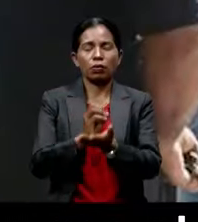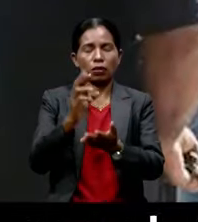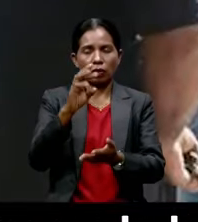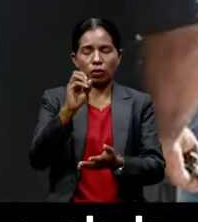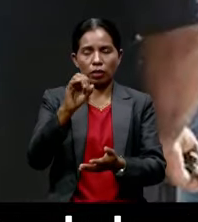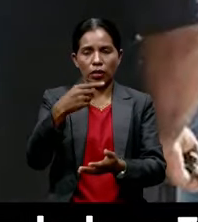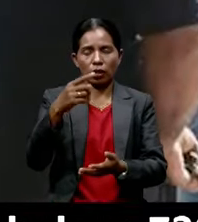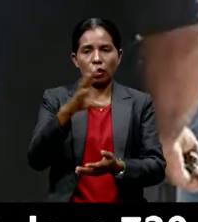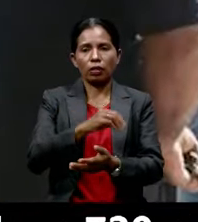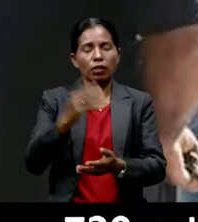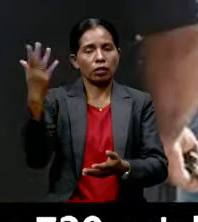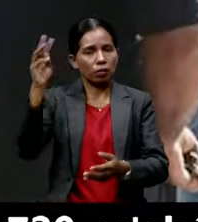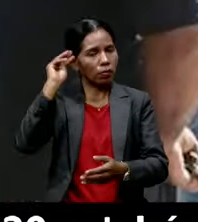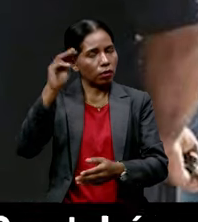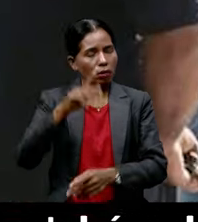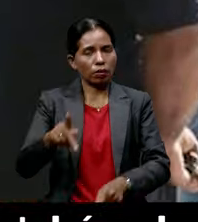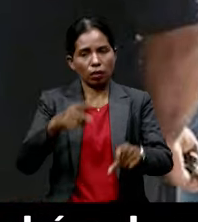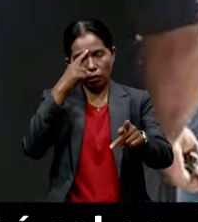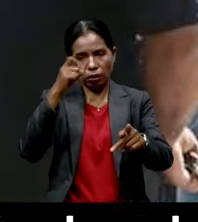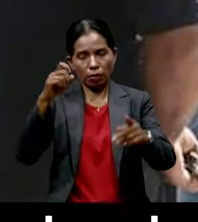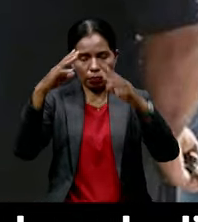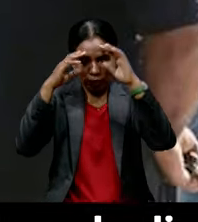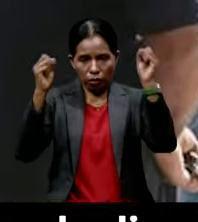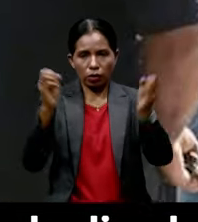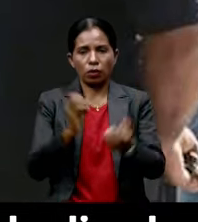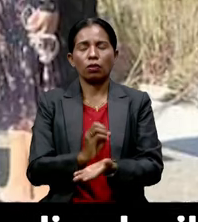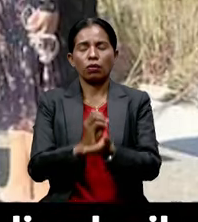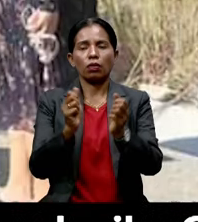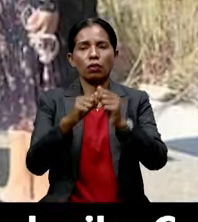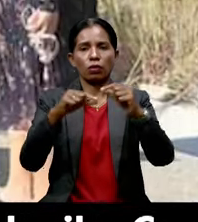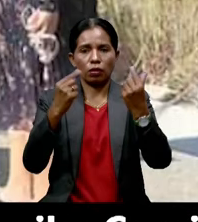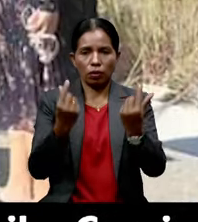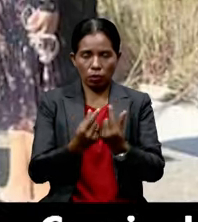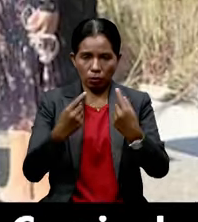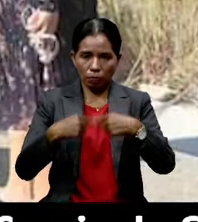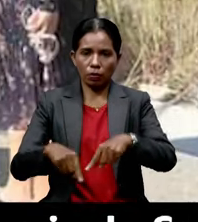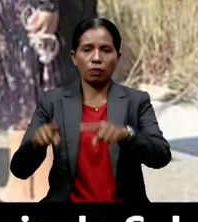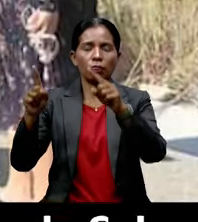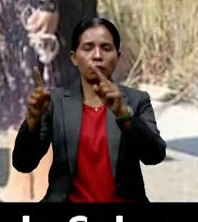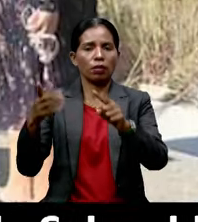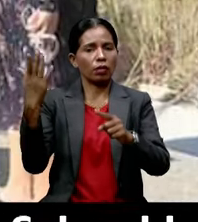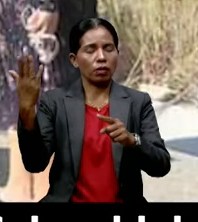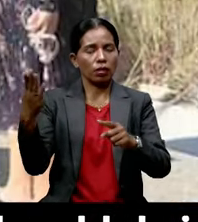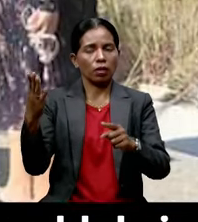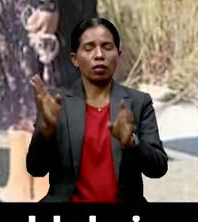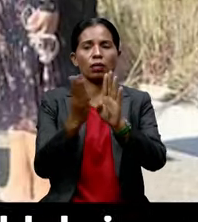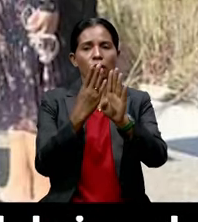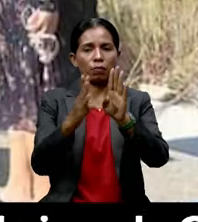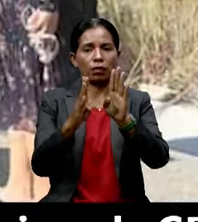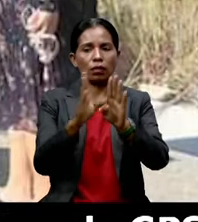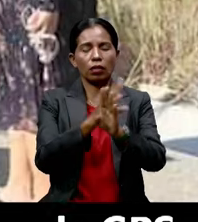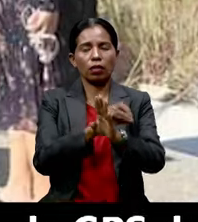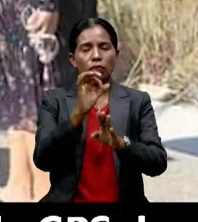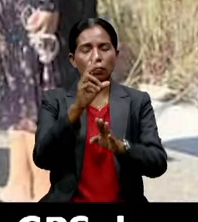Tiago Lobato ia ministeru publiku tama presidente autorer Rewa honia ekipa alegadamente sobu portau no damatan residensi